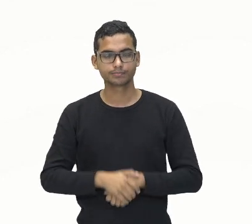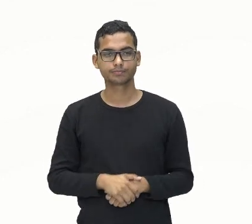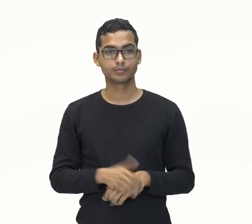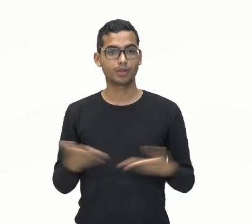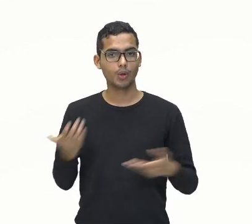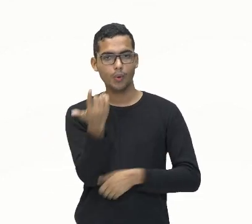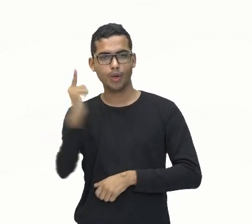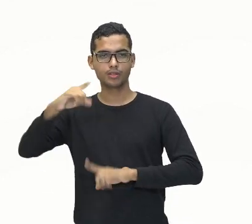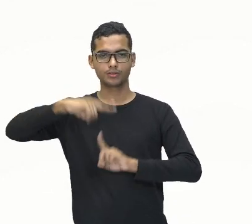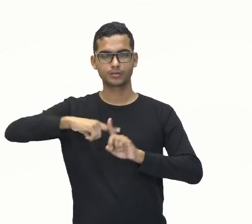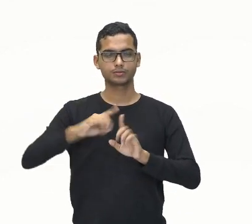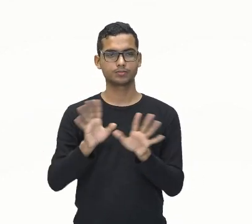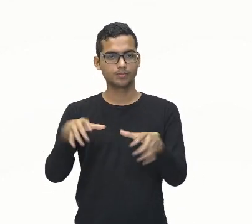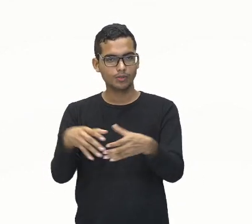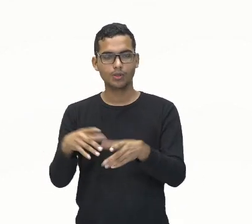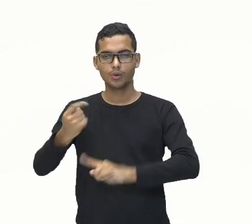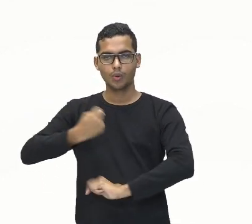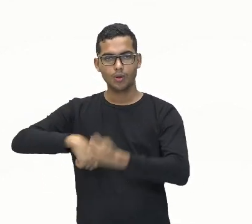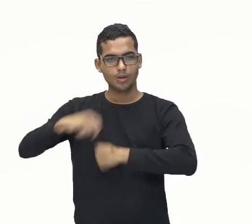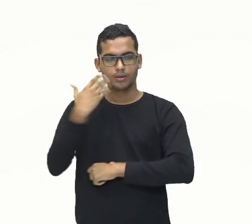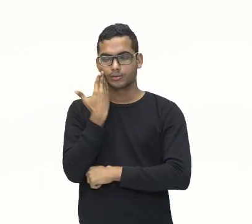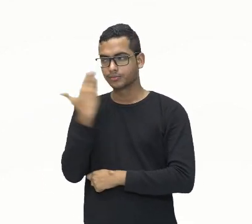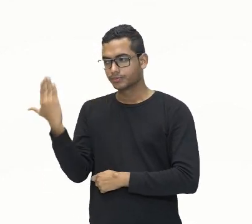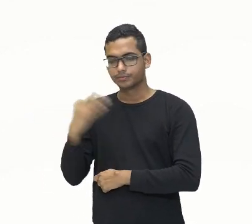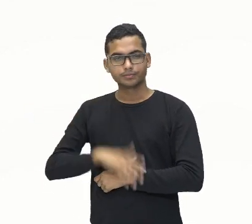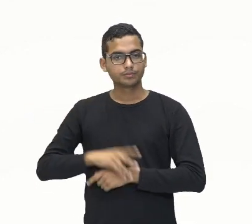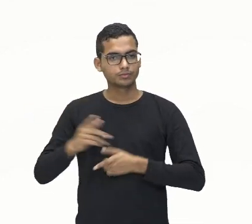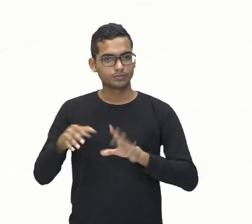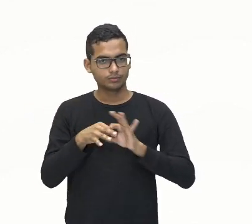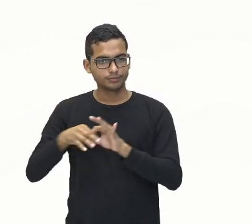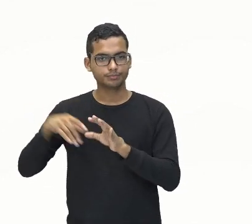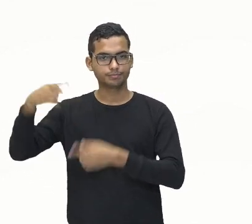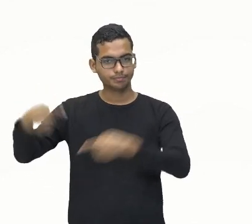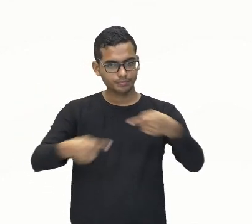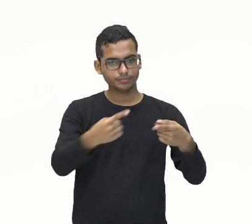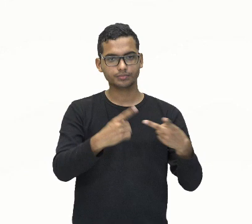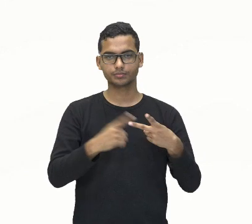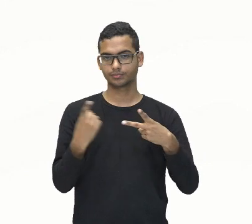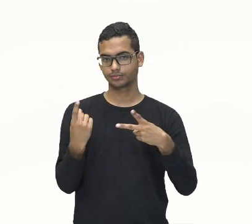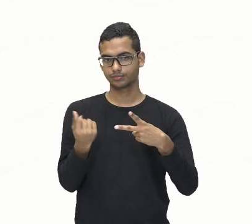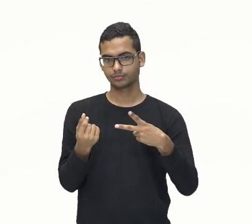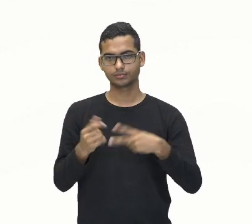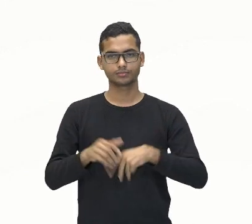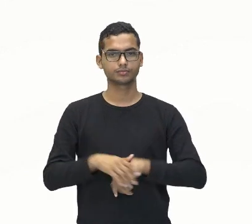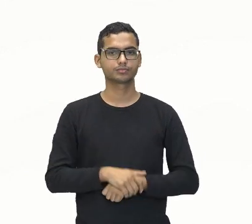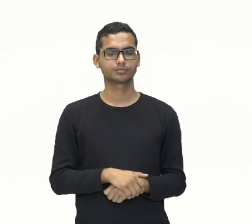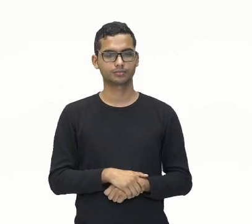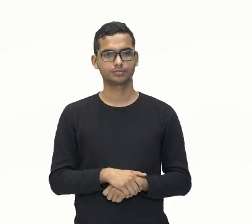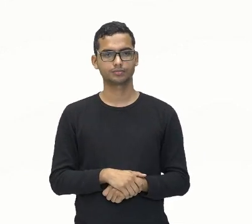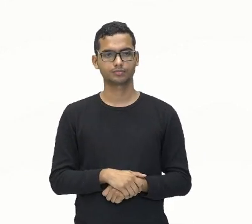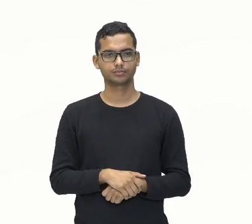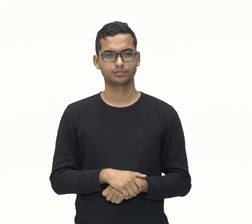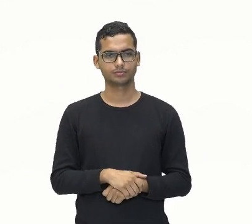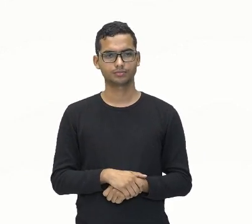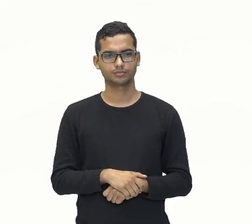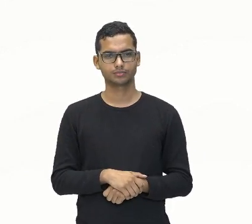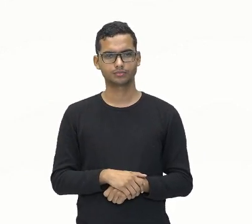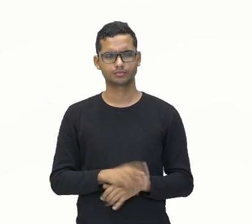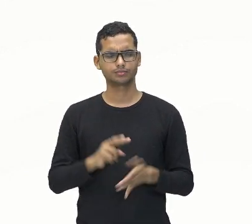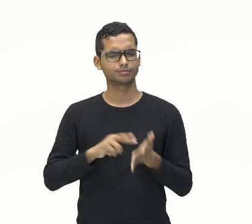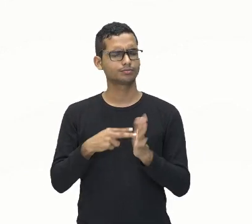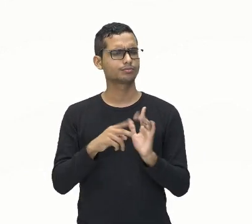de bloco econômico, a união política e monetária. O que é a união política e